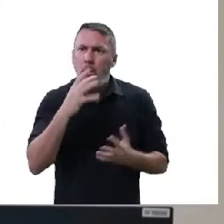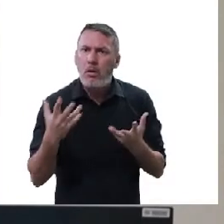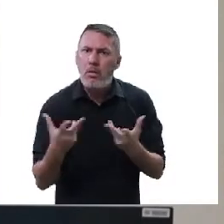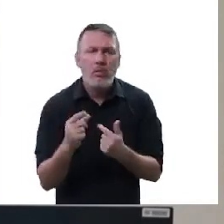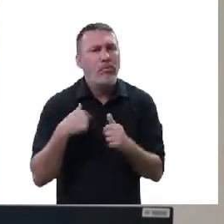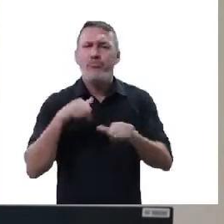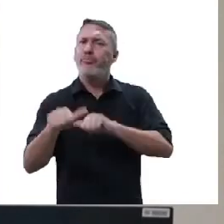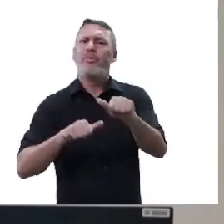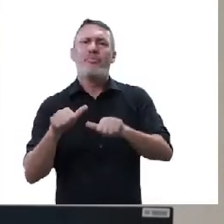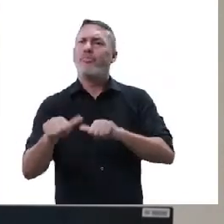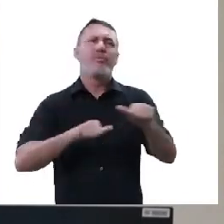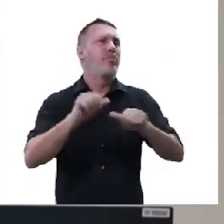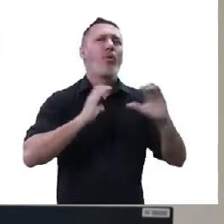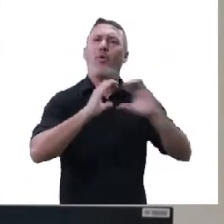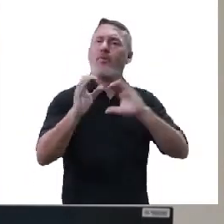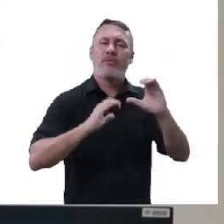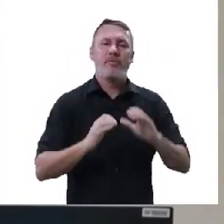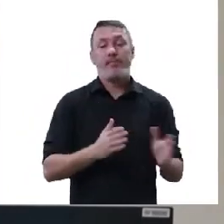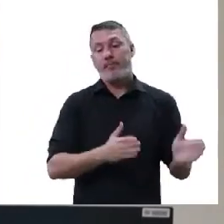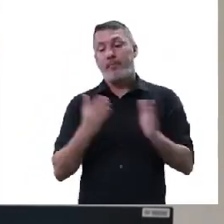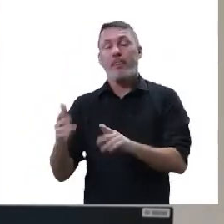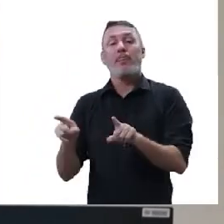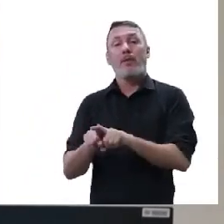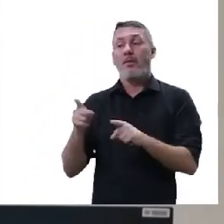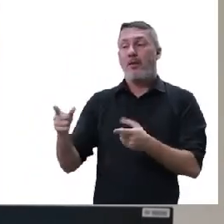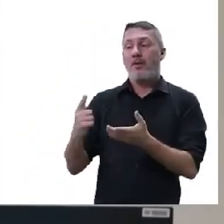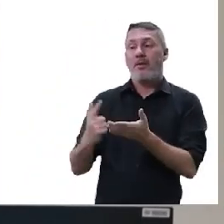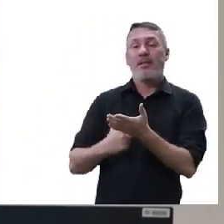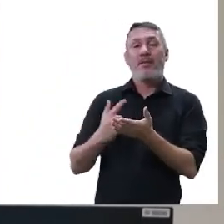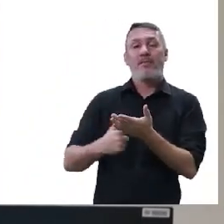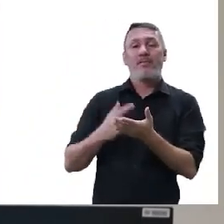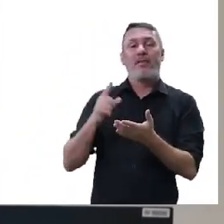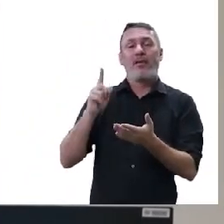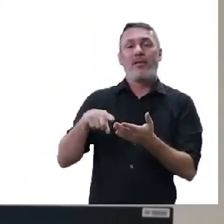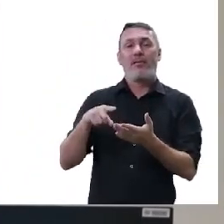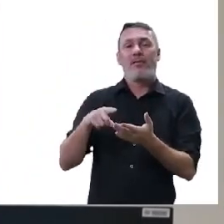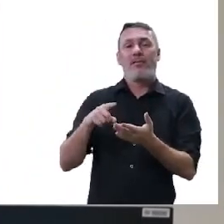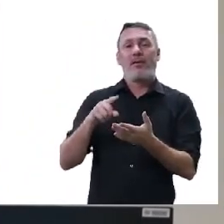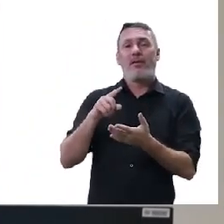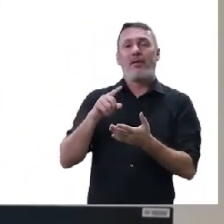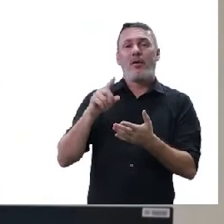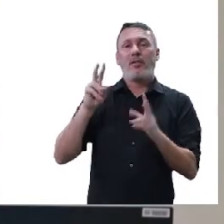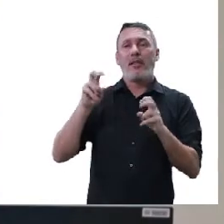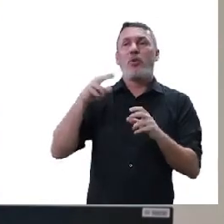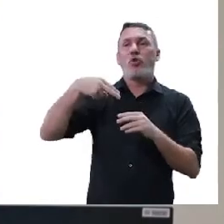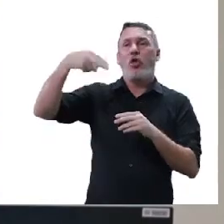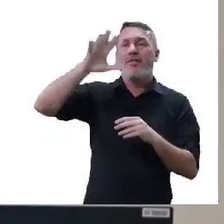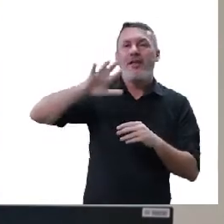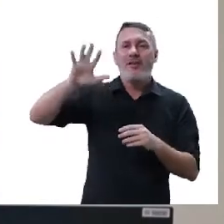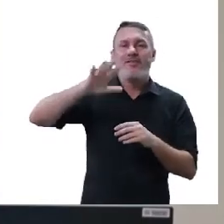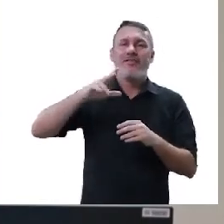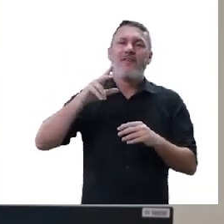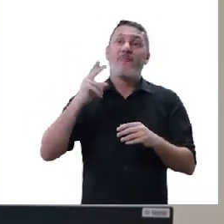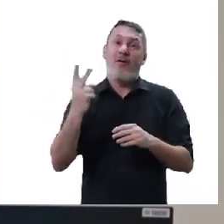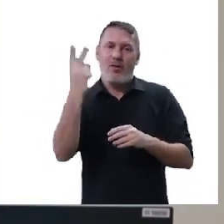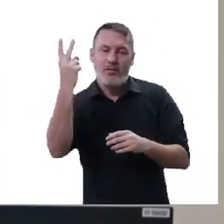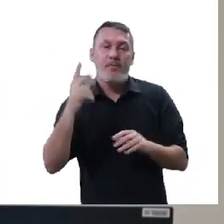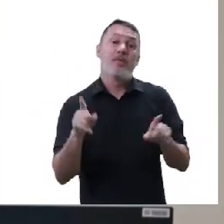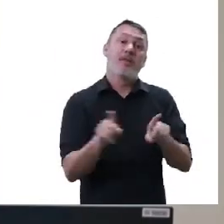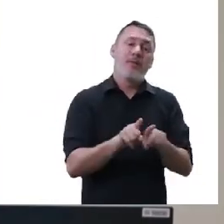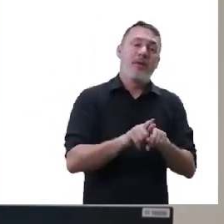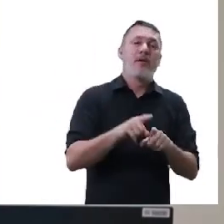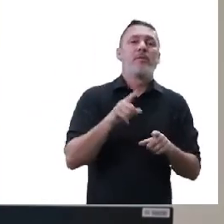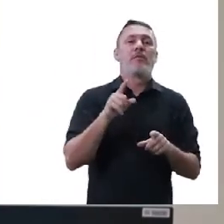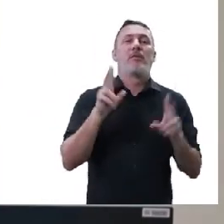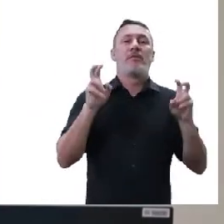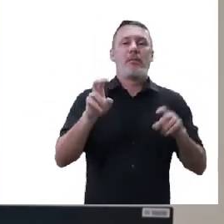falar. Falei também sobre a Auto da Compadecida, que valorizou falar nordestino. E falamos como que a Academia de